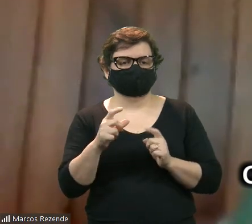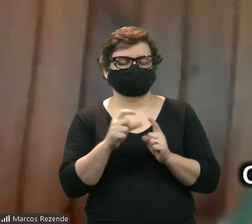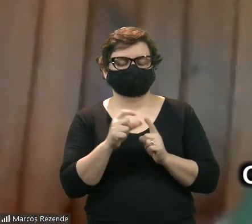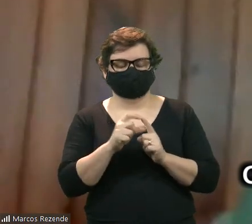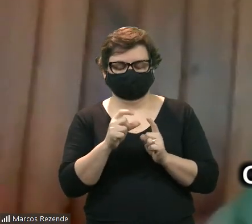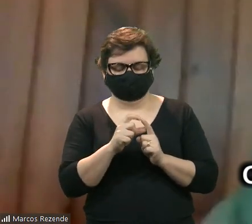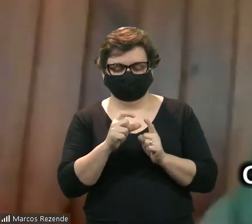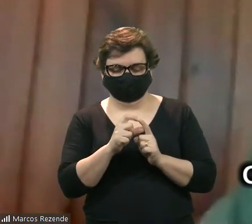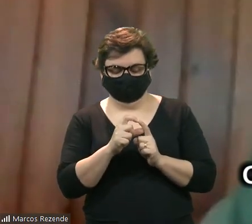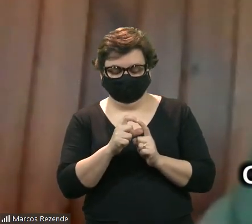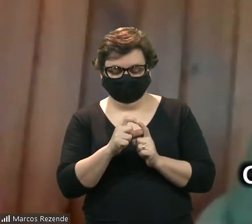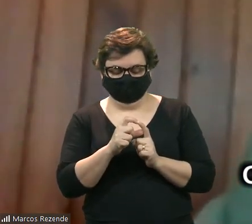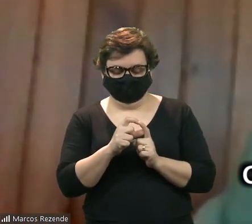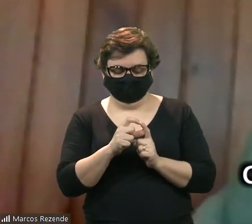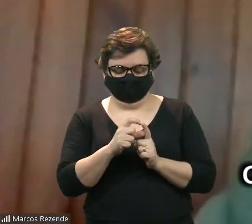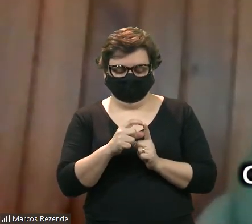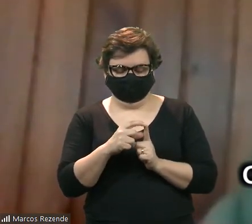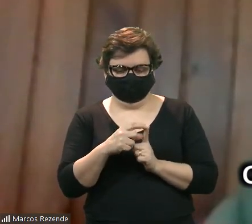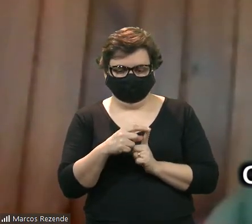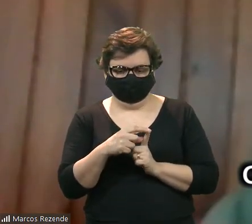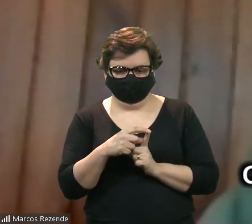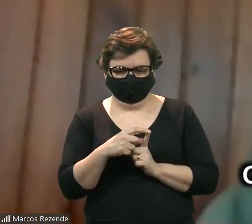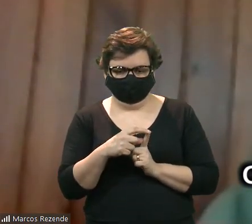da vereadora professora Daniela,